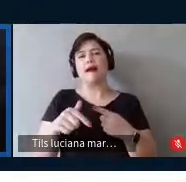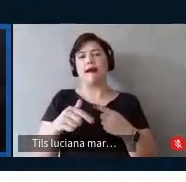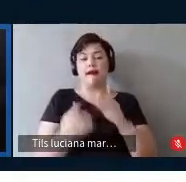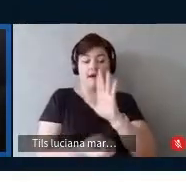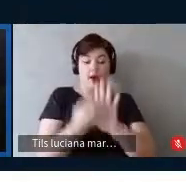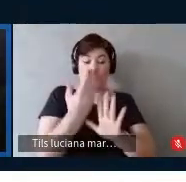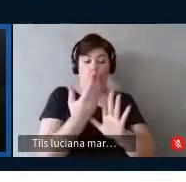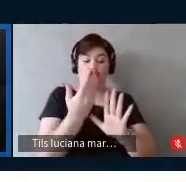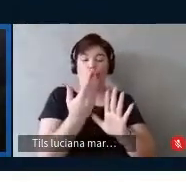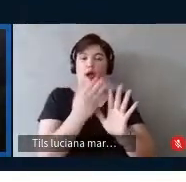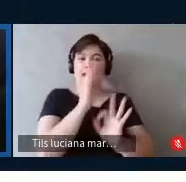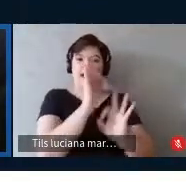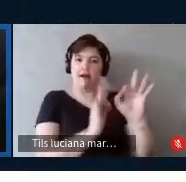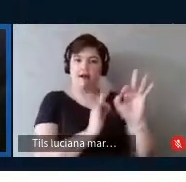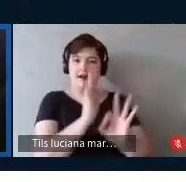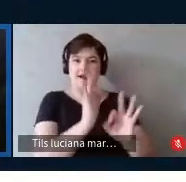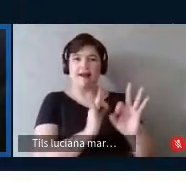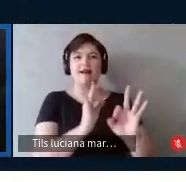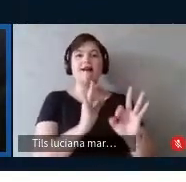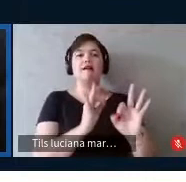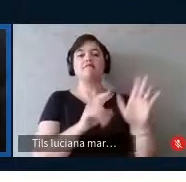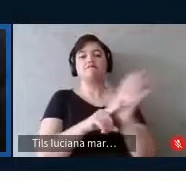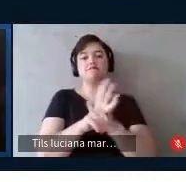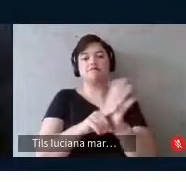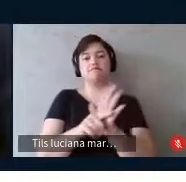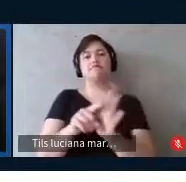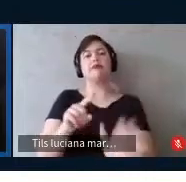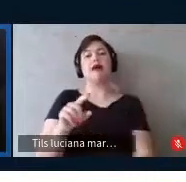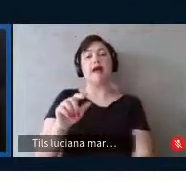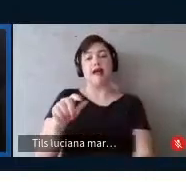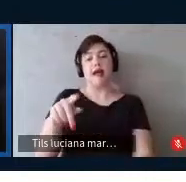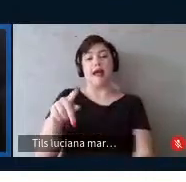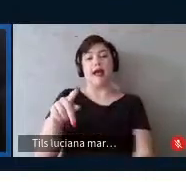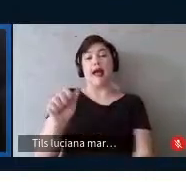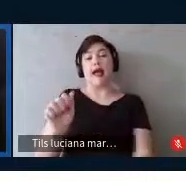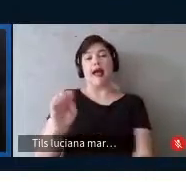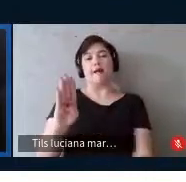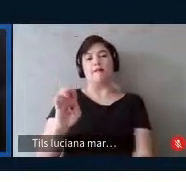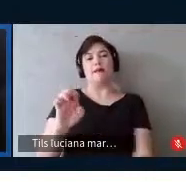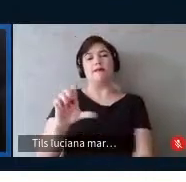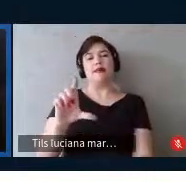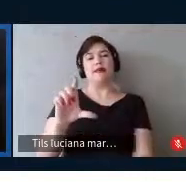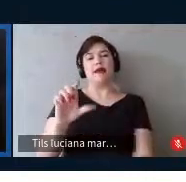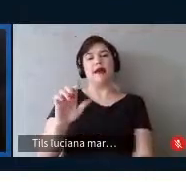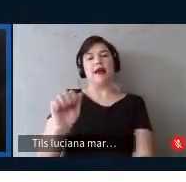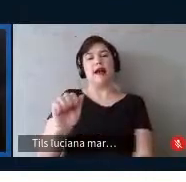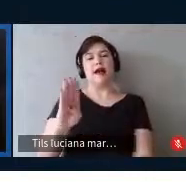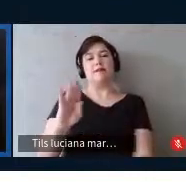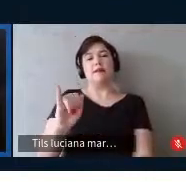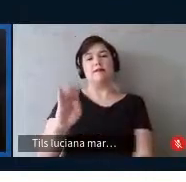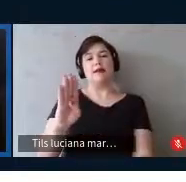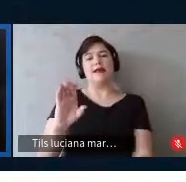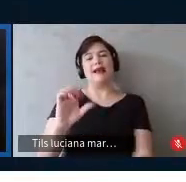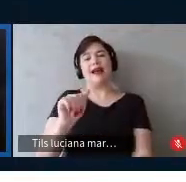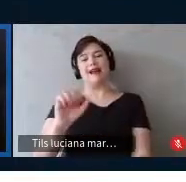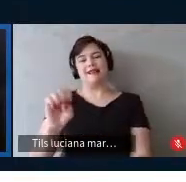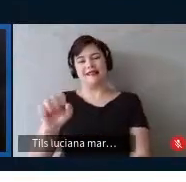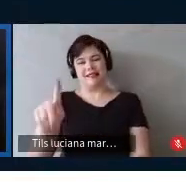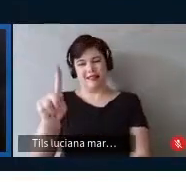do modelo da pesquisadora Abby Mikasa, foi feito em 2012, 13, e que